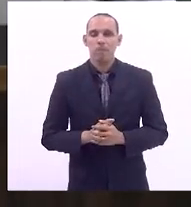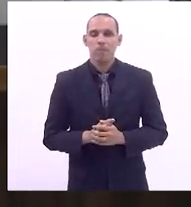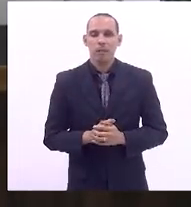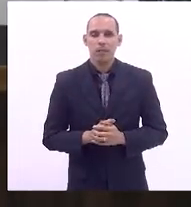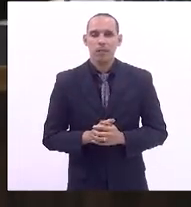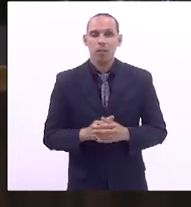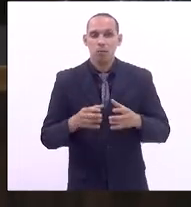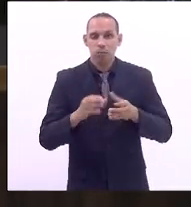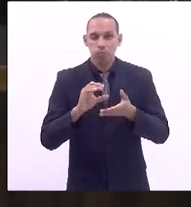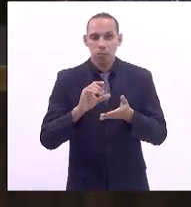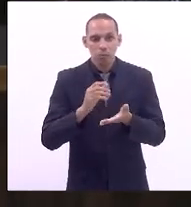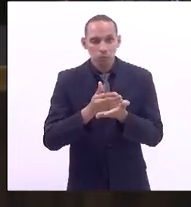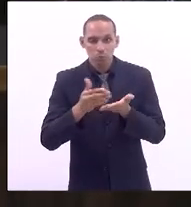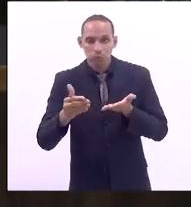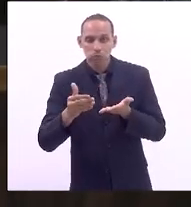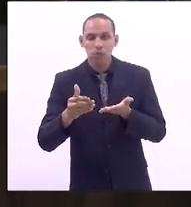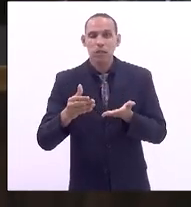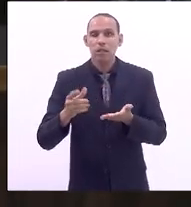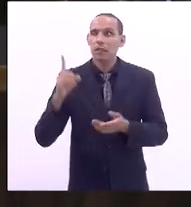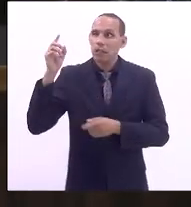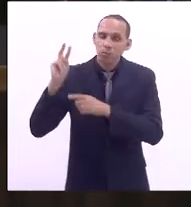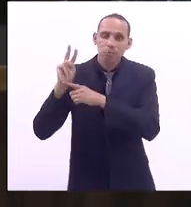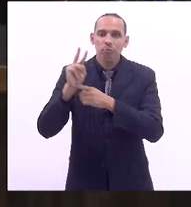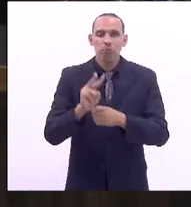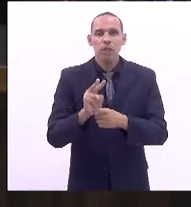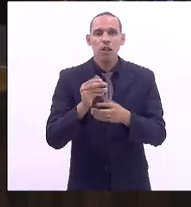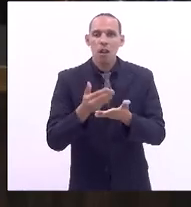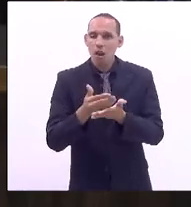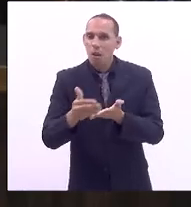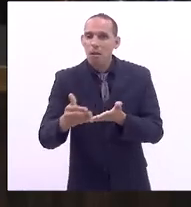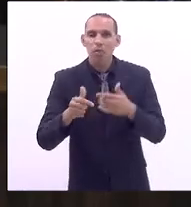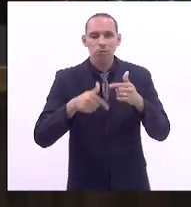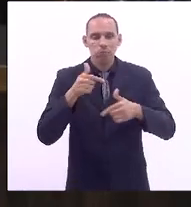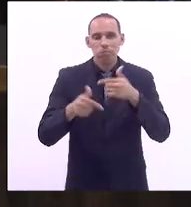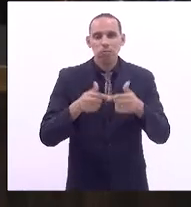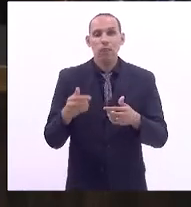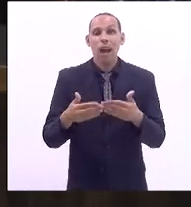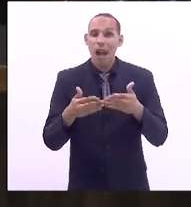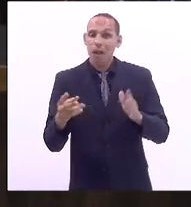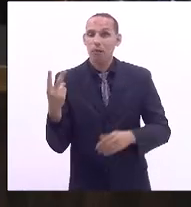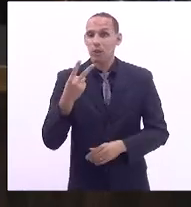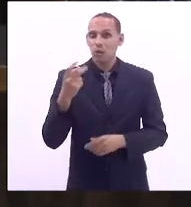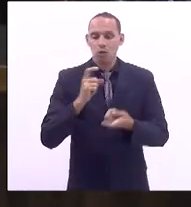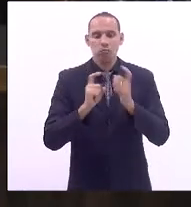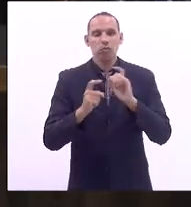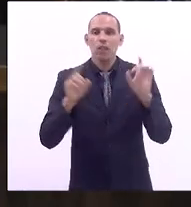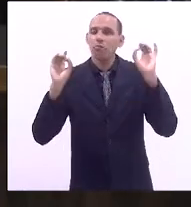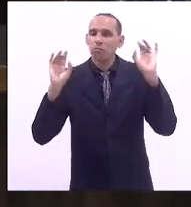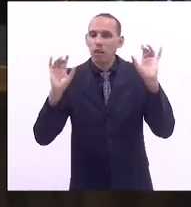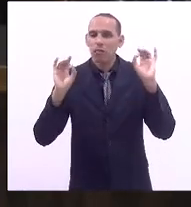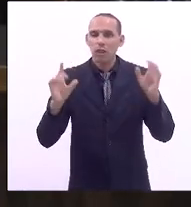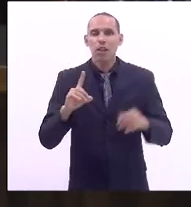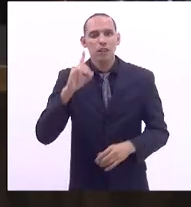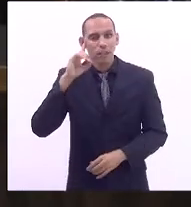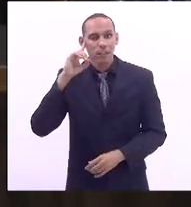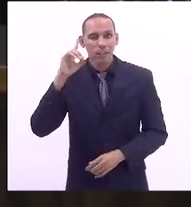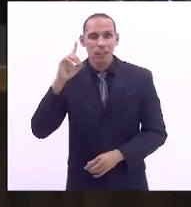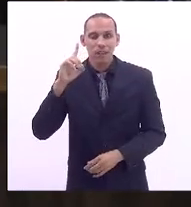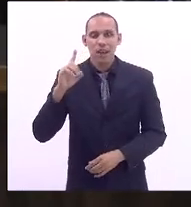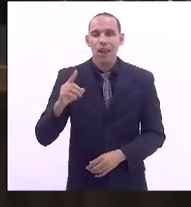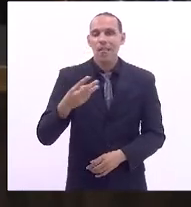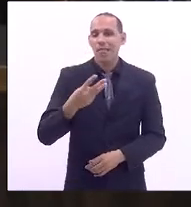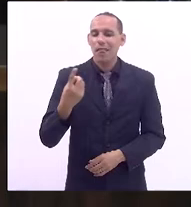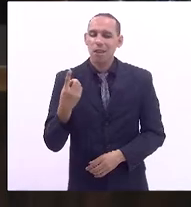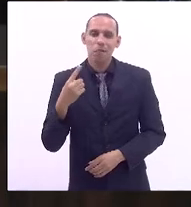havendo número legal sobre a proteção de Deus eles somos os nossos trabalhos está aberto a segunda sessão ordinária do dia vinte e